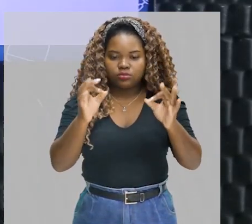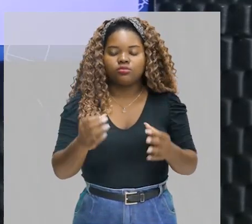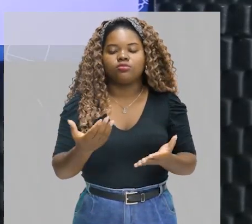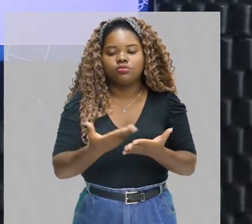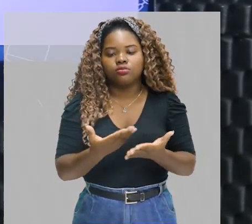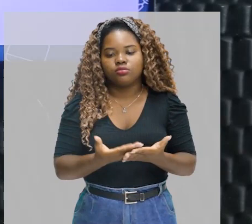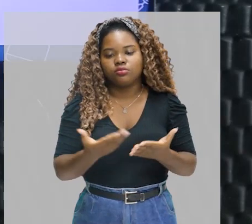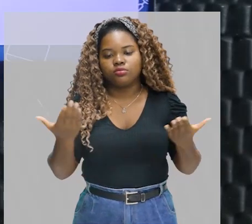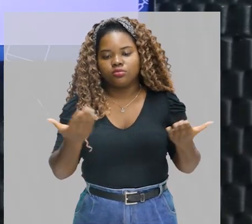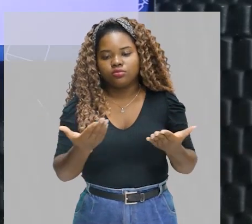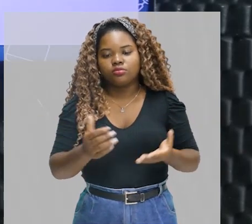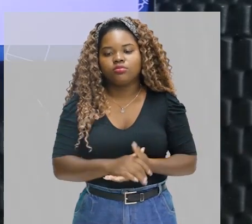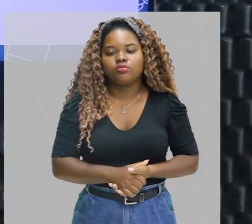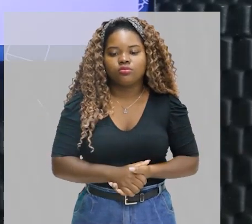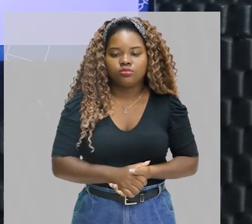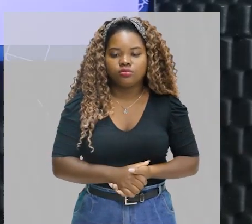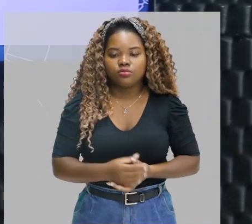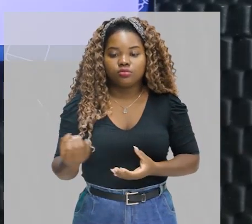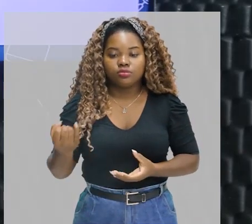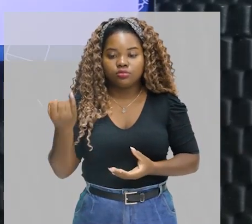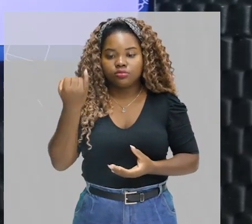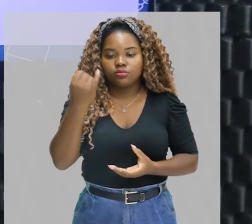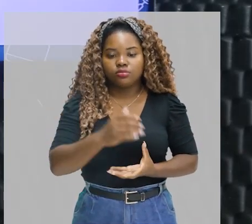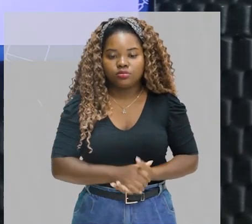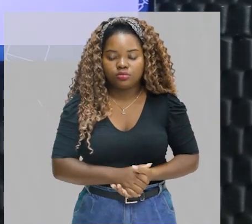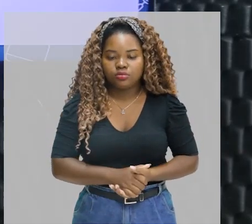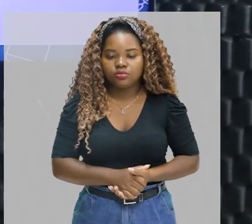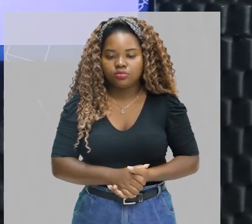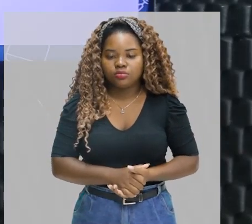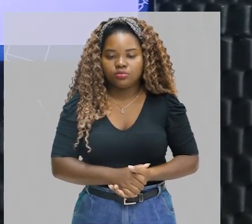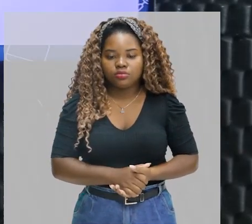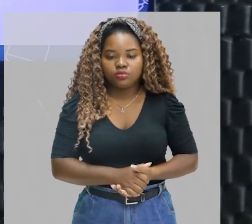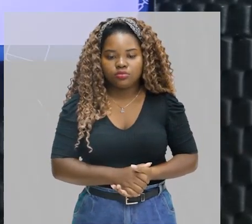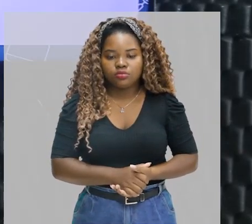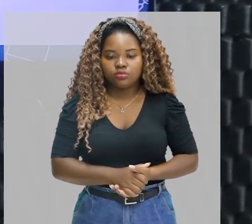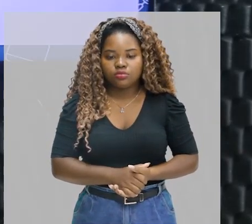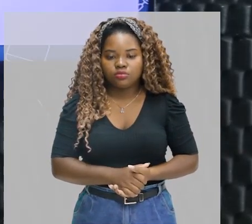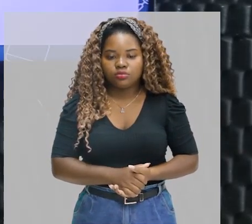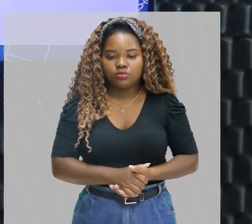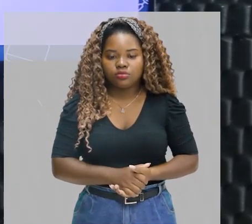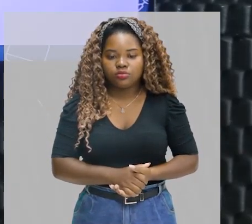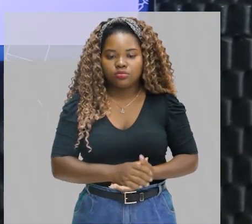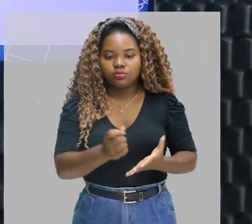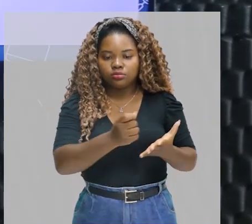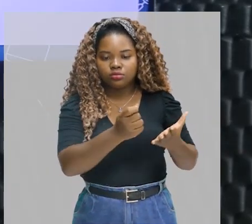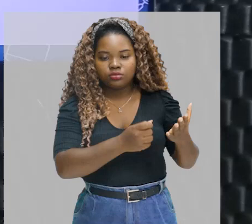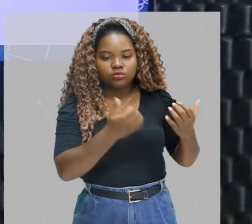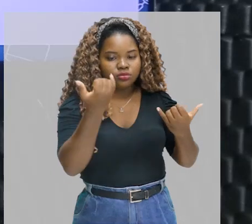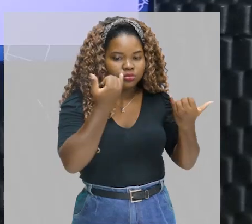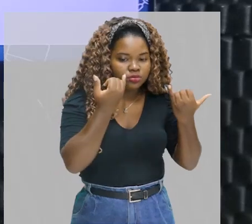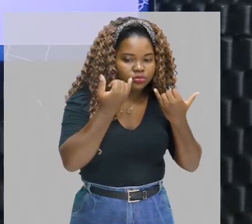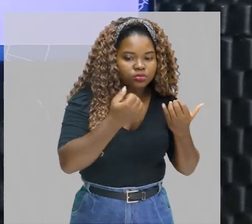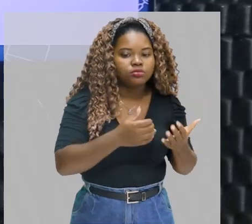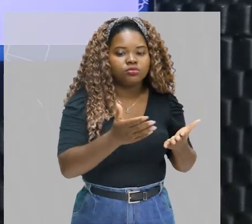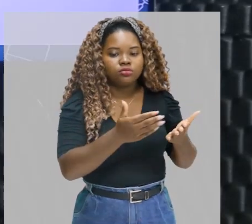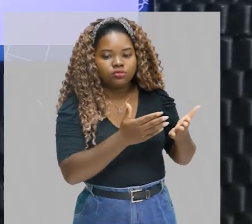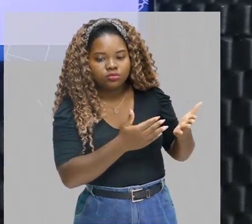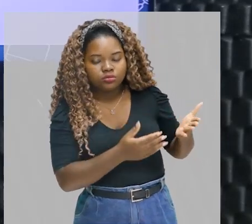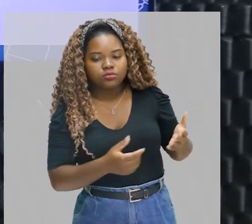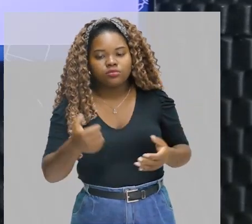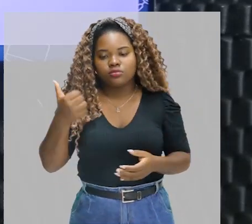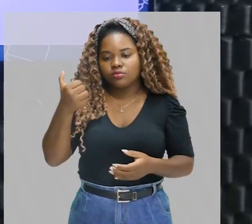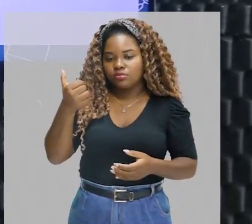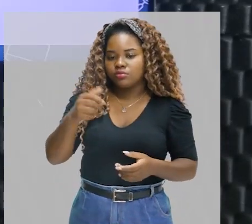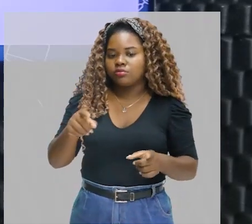hoje. Aula super interessante, ok? Faça as suas anotações, né? Pegar papel, caneta, faça o